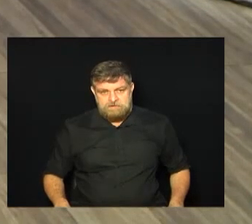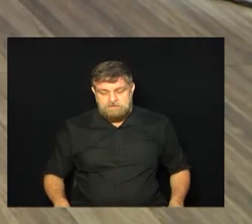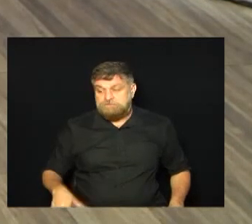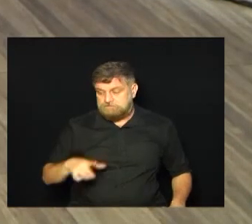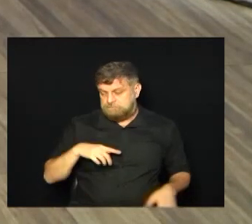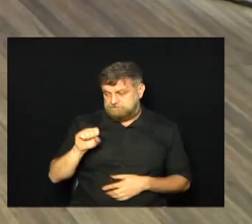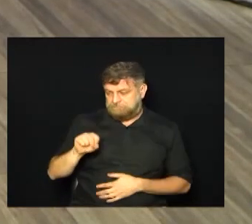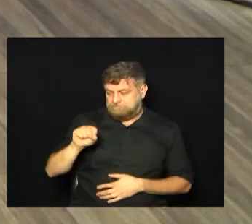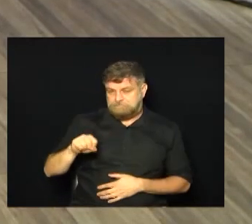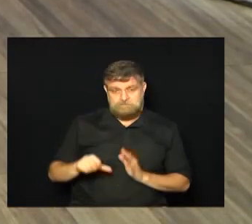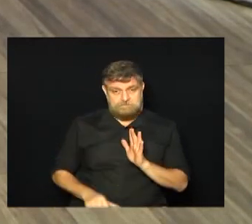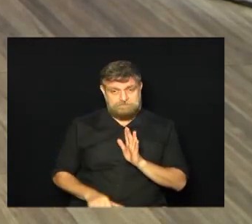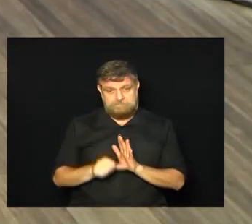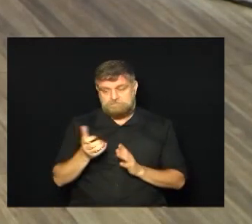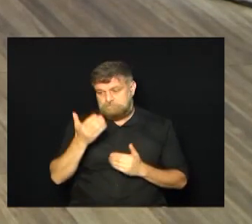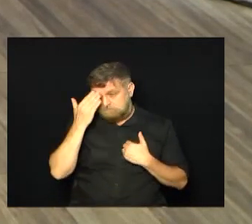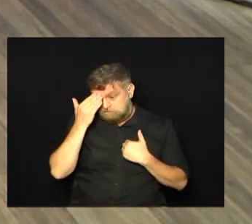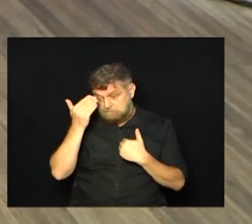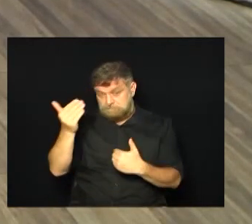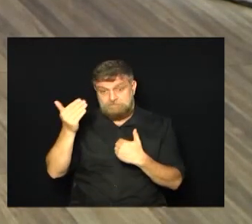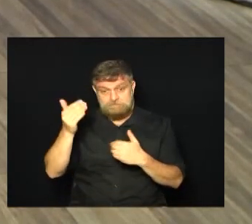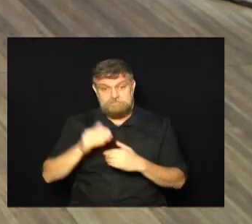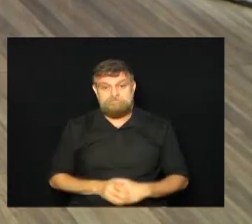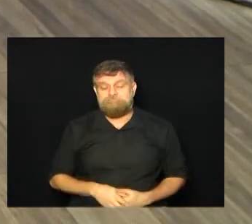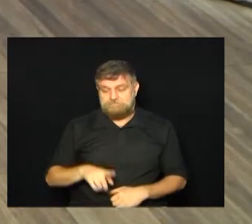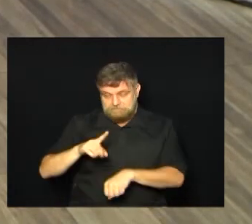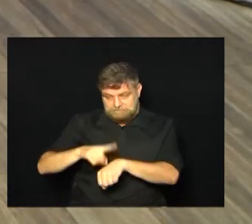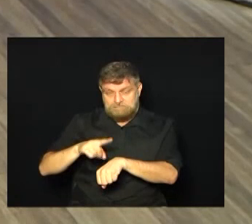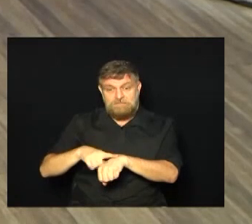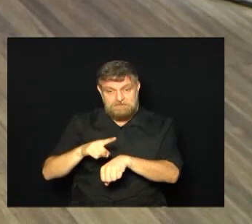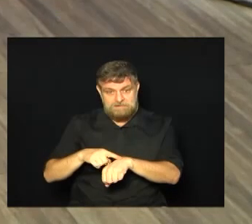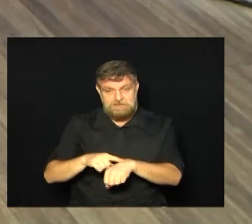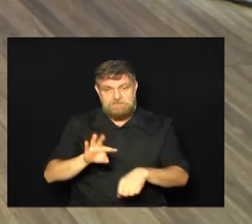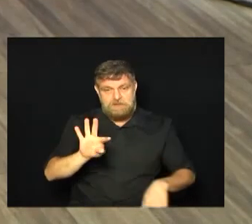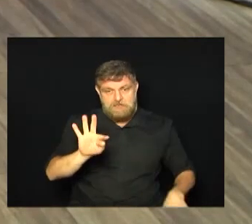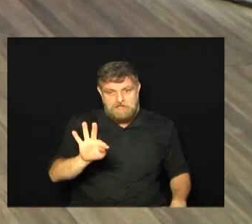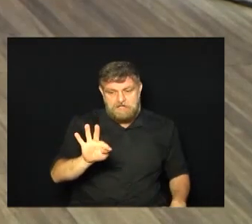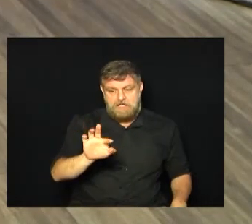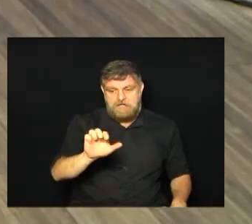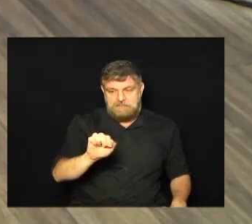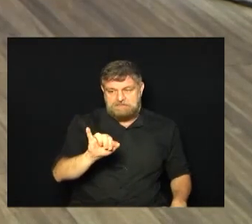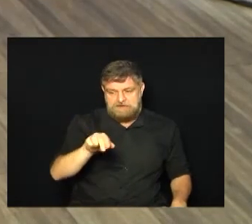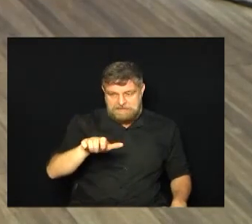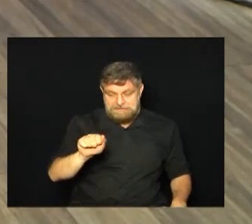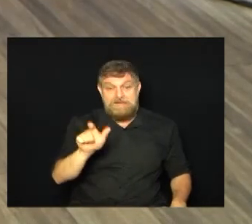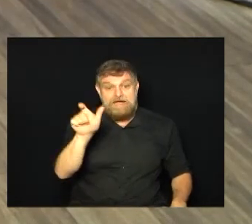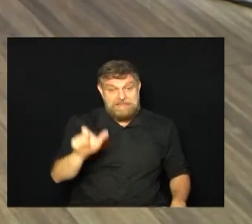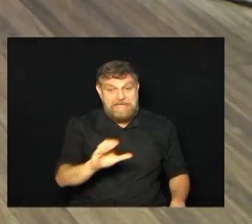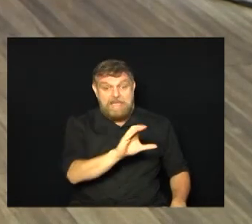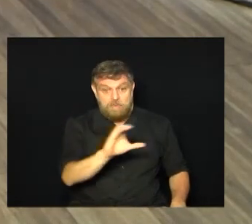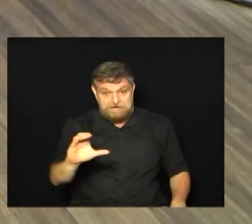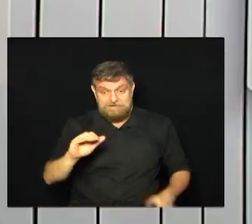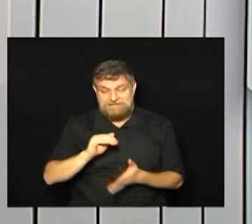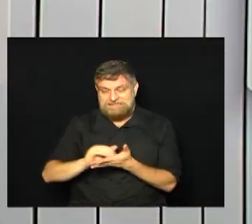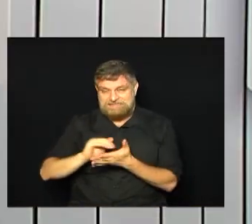Tenho sim. Primeiramente, quero agradecer a disponibilidade do tempo da Tainá Ujimori, que é coordenadora da Secretaria